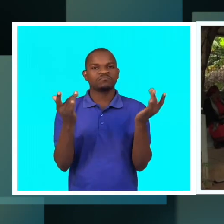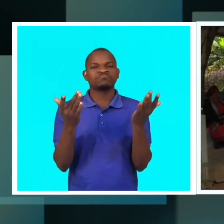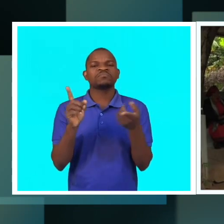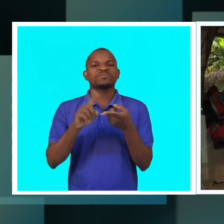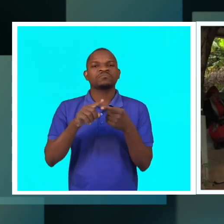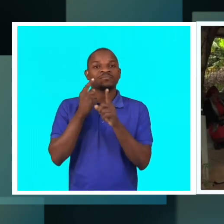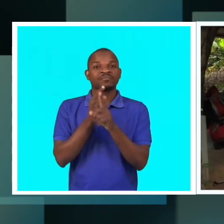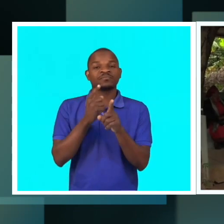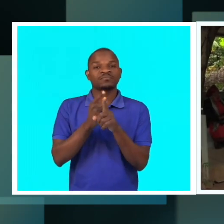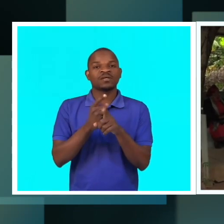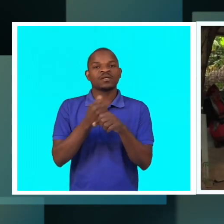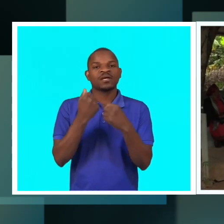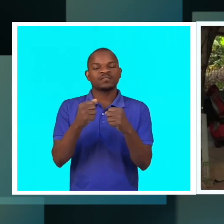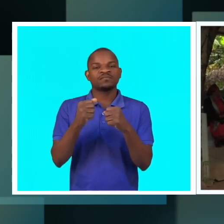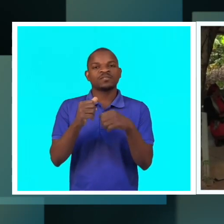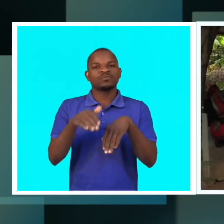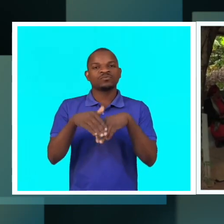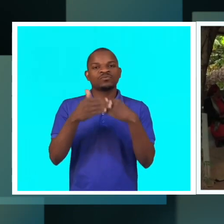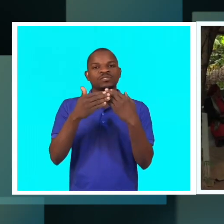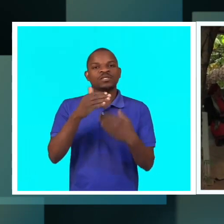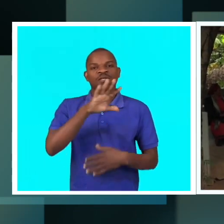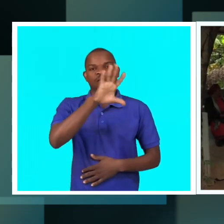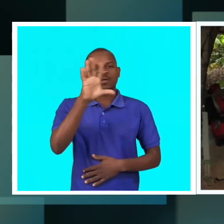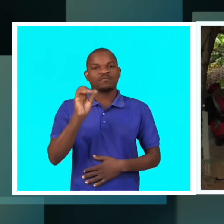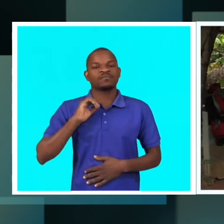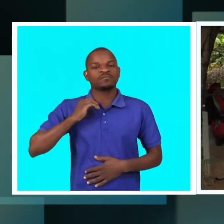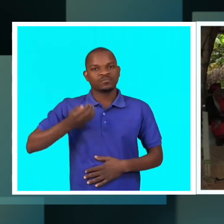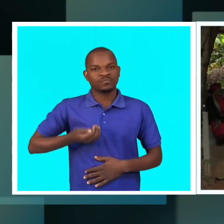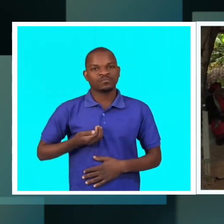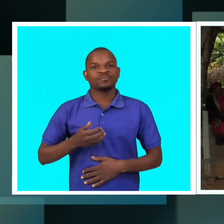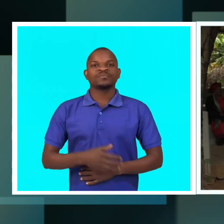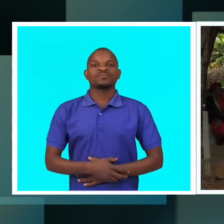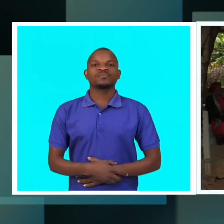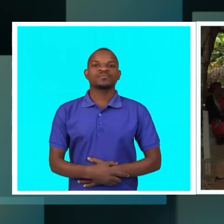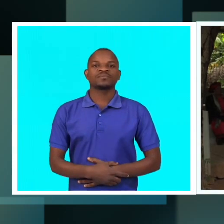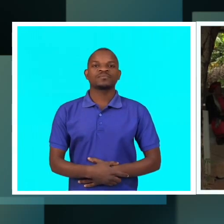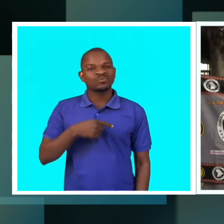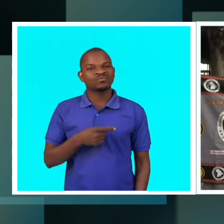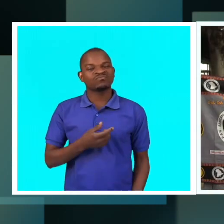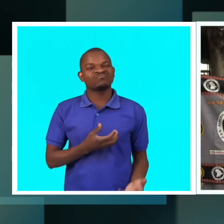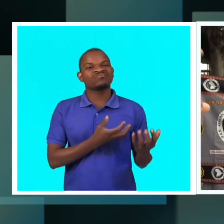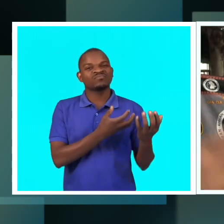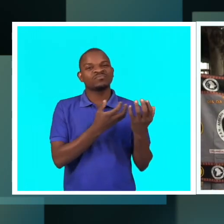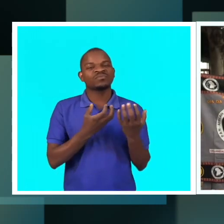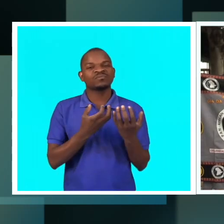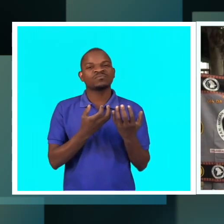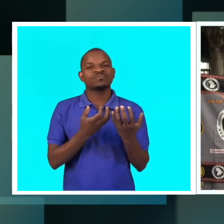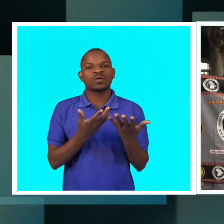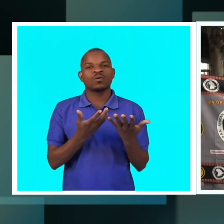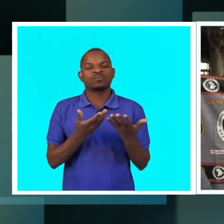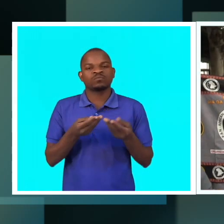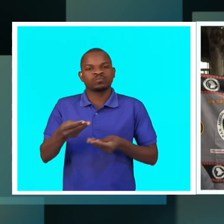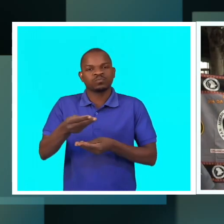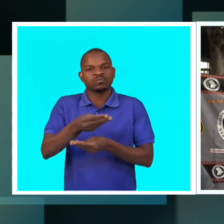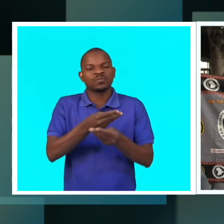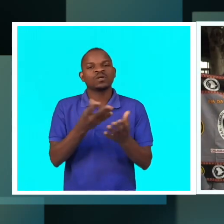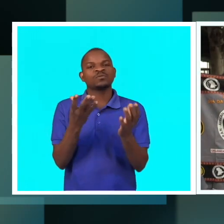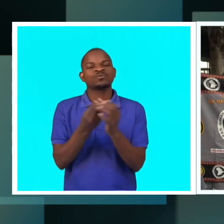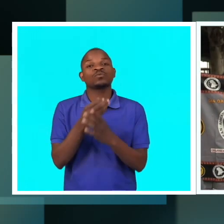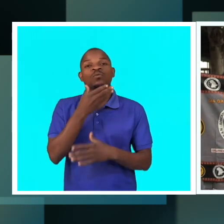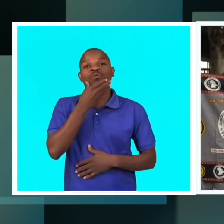livres na participação das atividades da mulher africana. Nós precisamos da